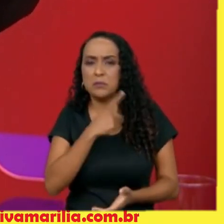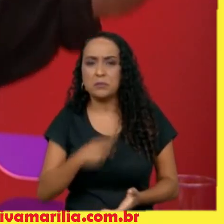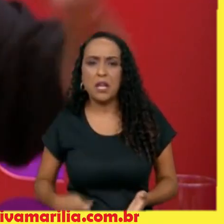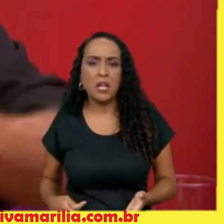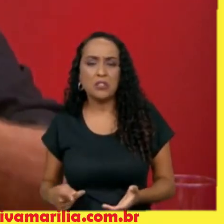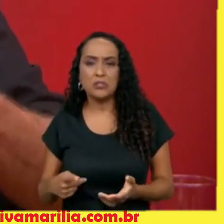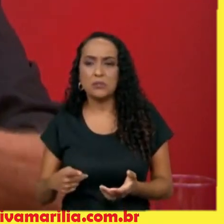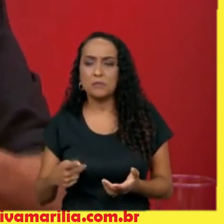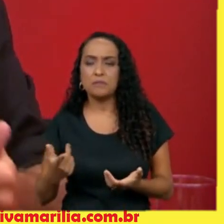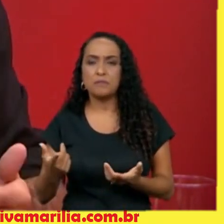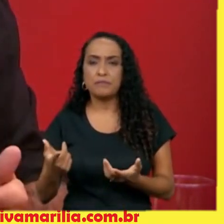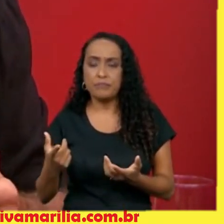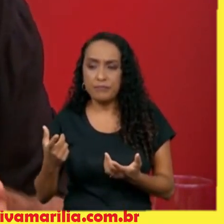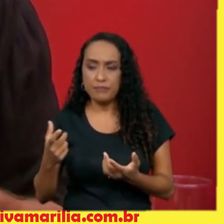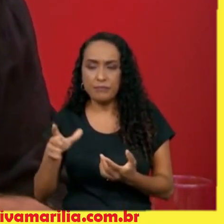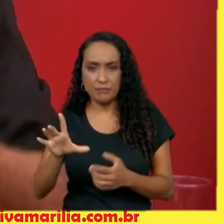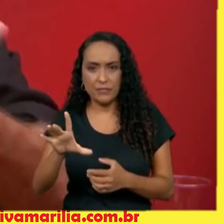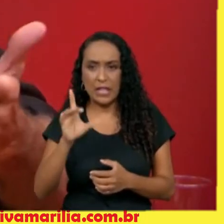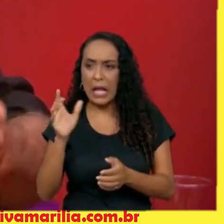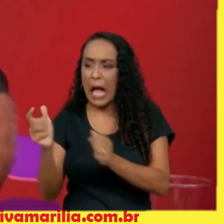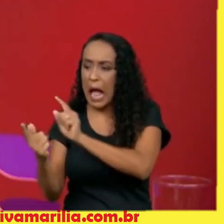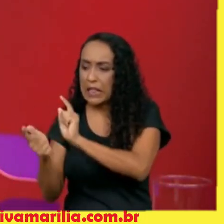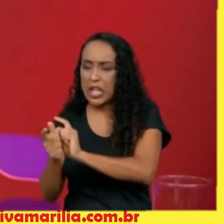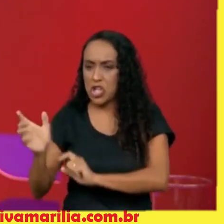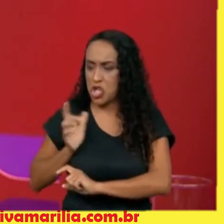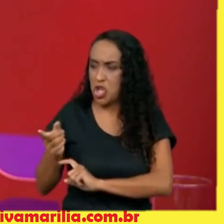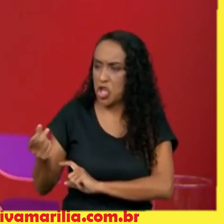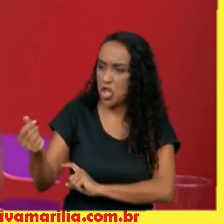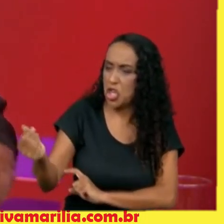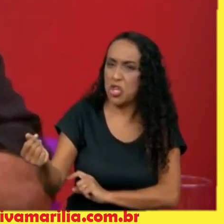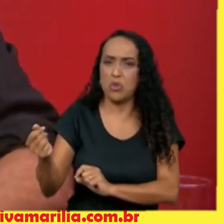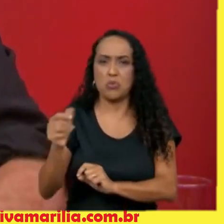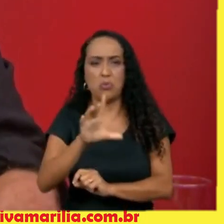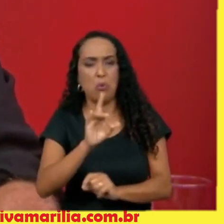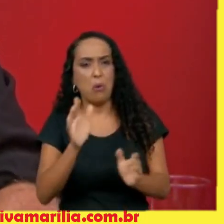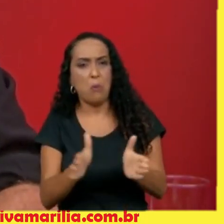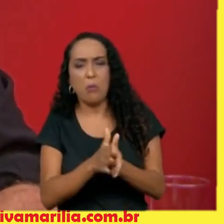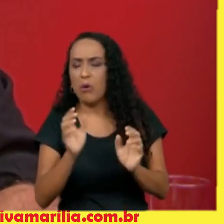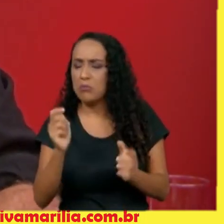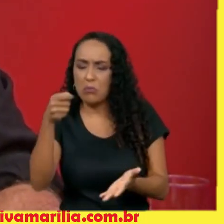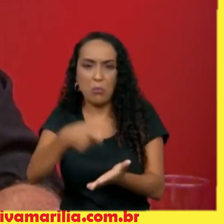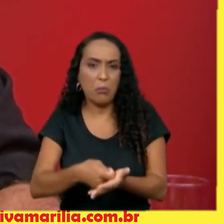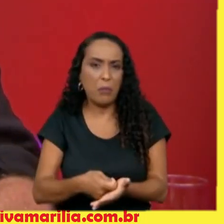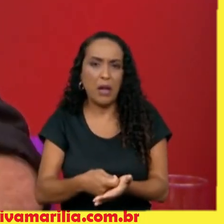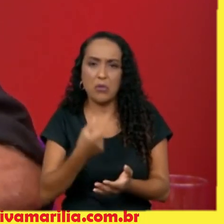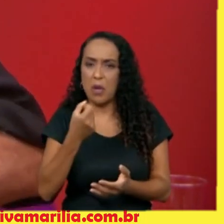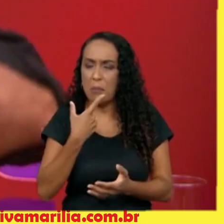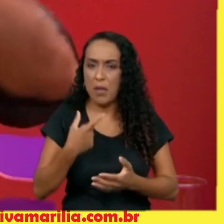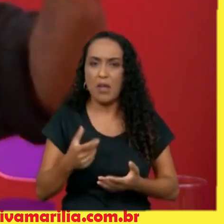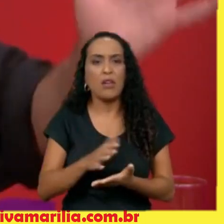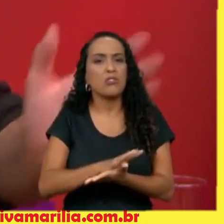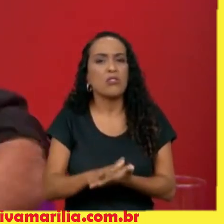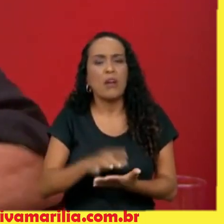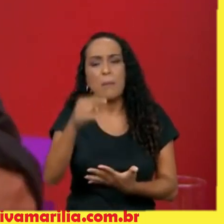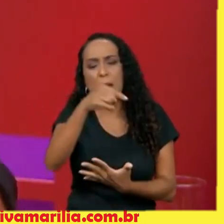Mercedes-Benz, ele teria por lei que me atendesse se eu assim o quisesse e tal. Né? Você não pagava por remédio, etc. Tinha